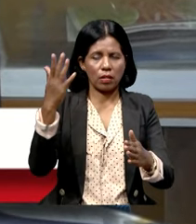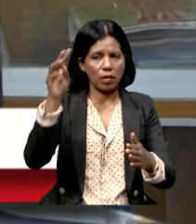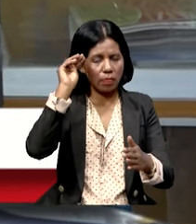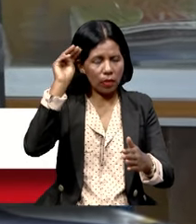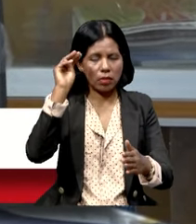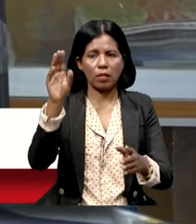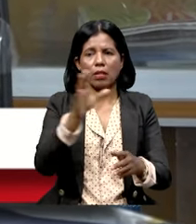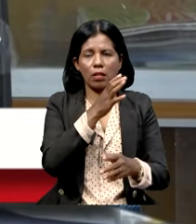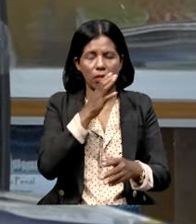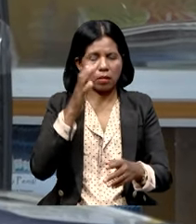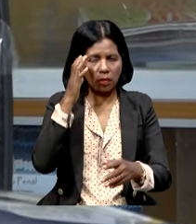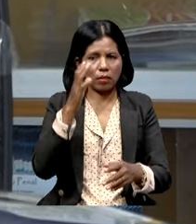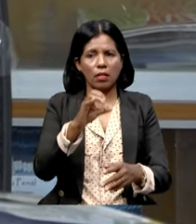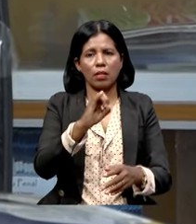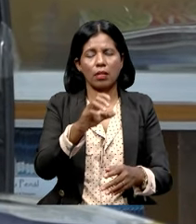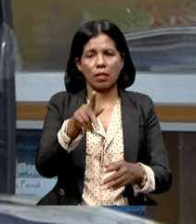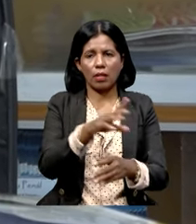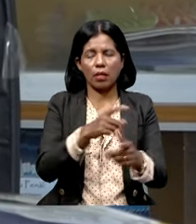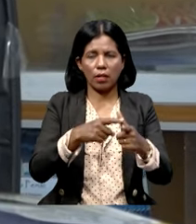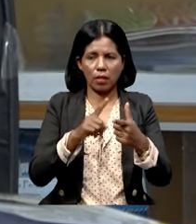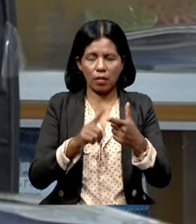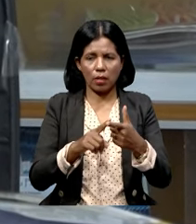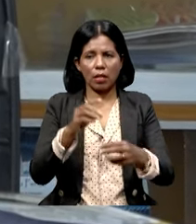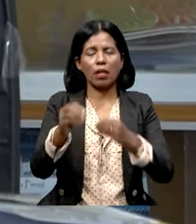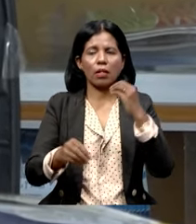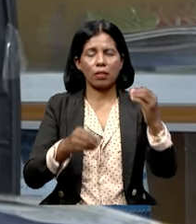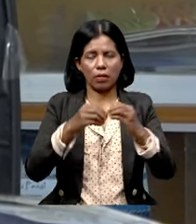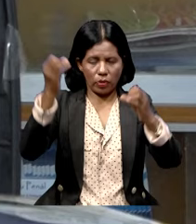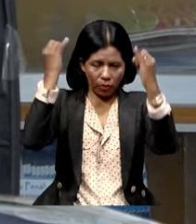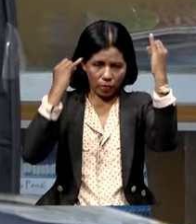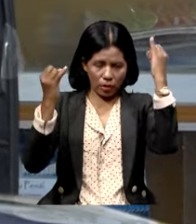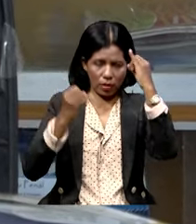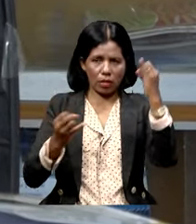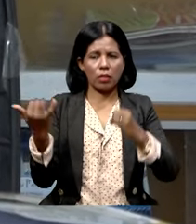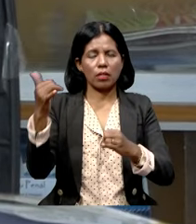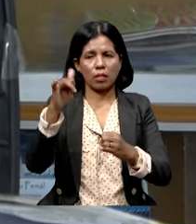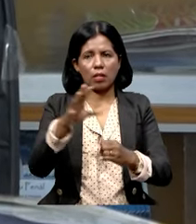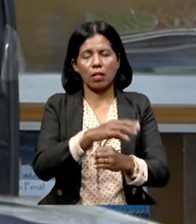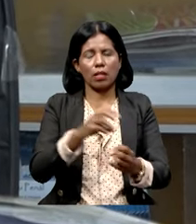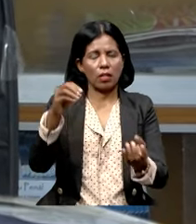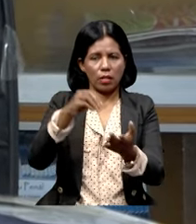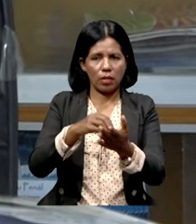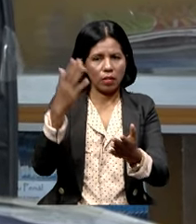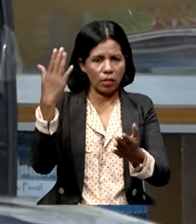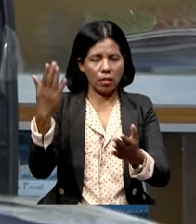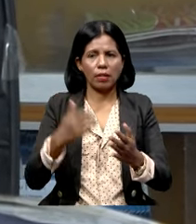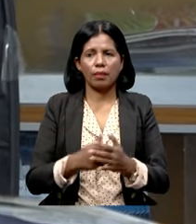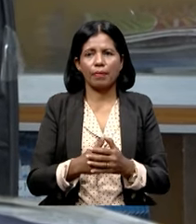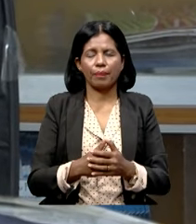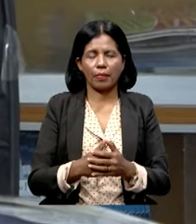Ministério da Agricultura e Pescas, e a relaciona com a informação de Cernabema, a espalha e